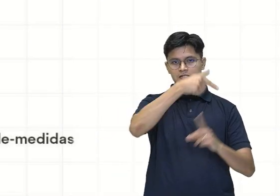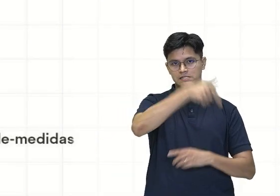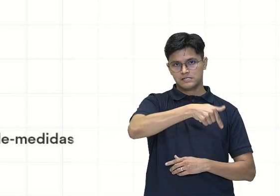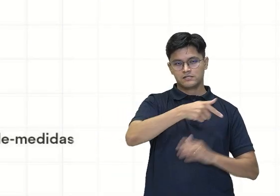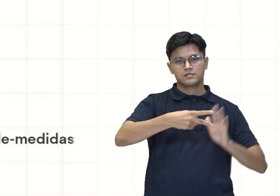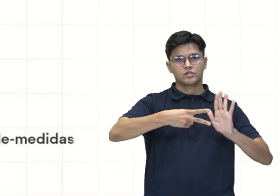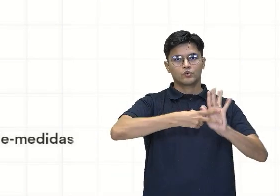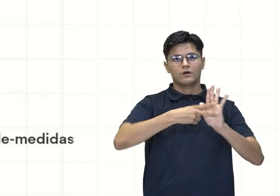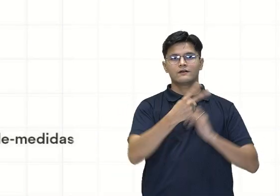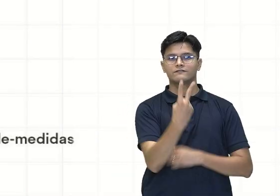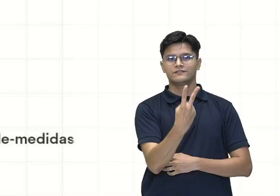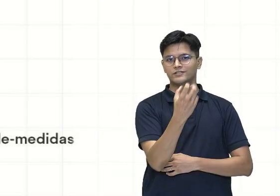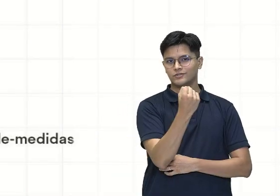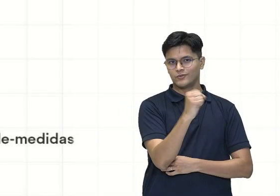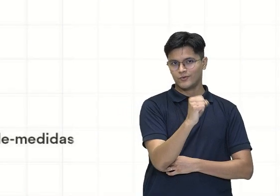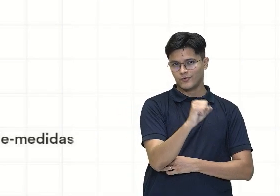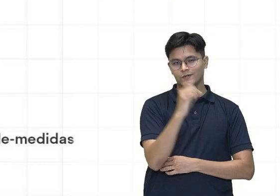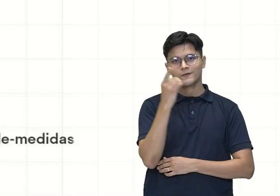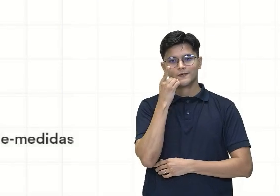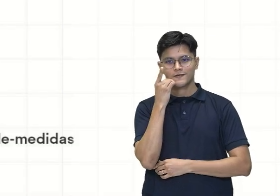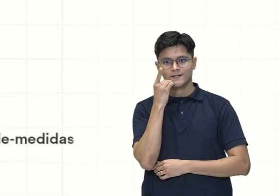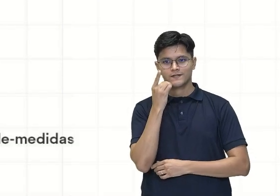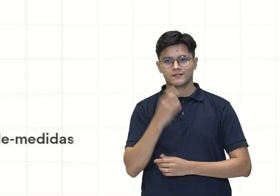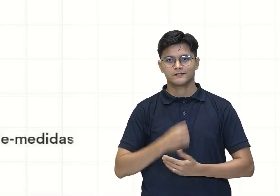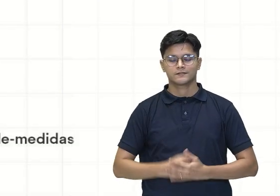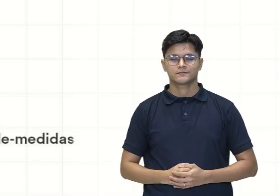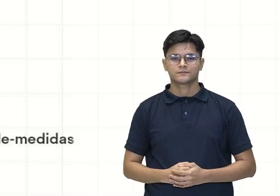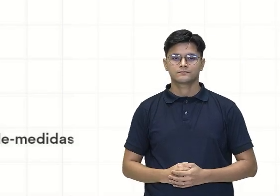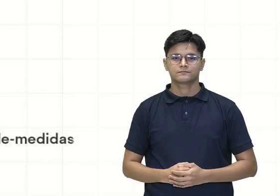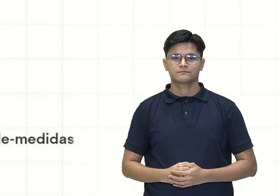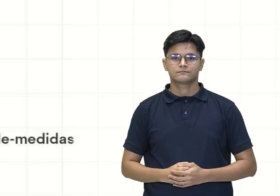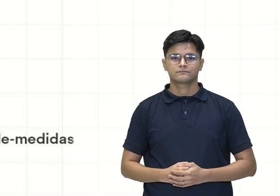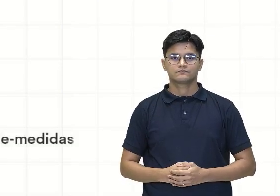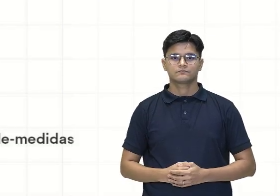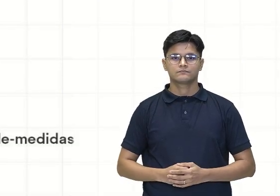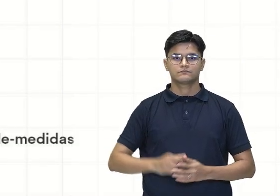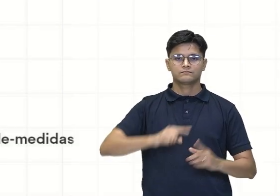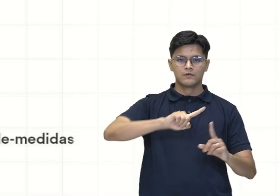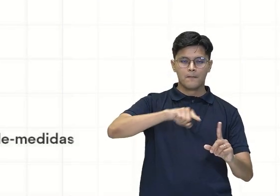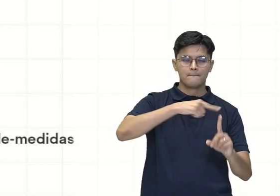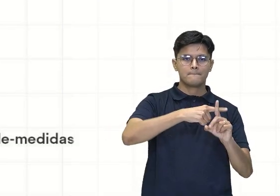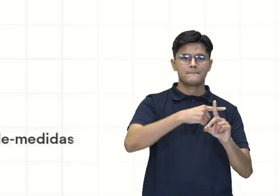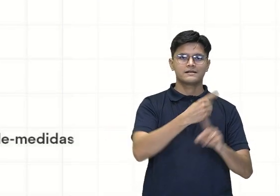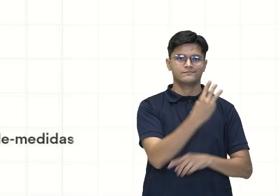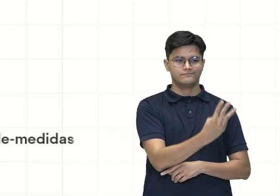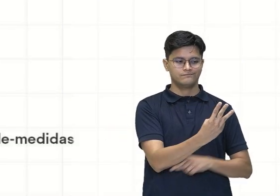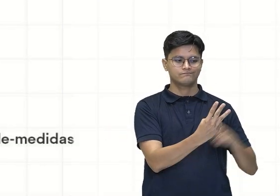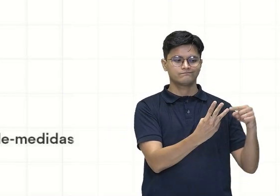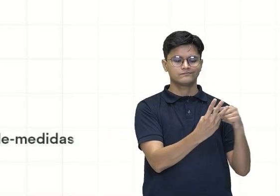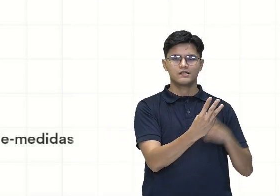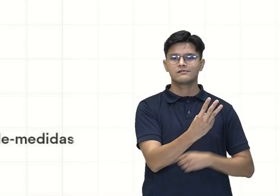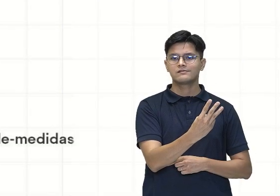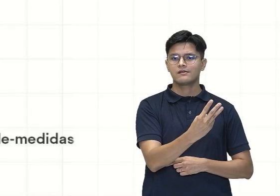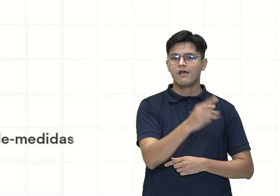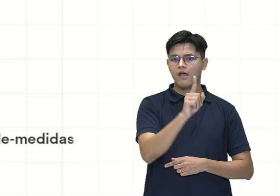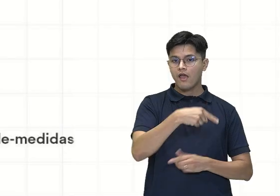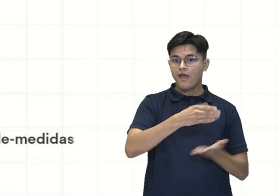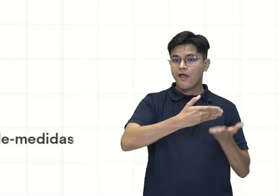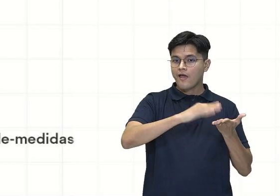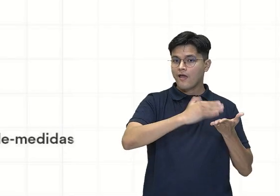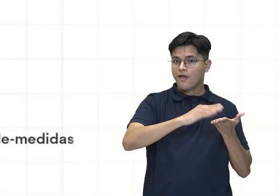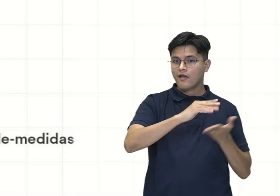28 dias. E aí sobra quem? Sobra exatamente esses 3 dias aí do